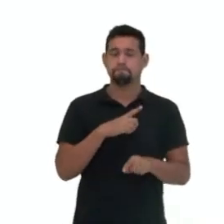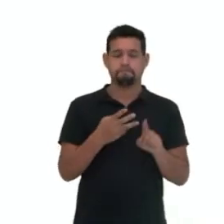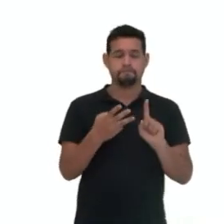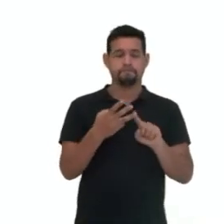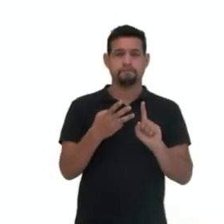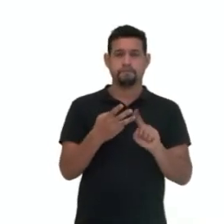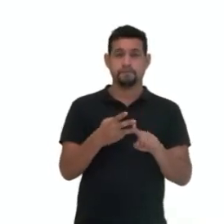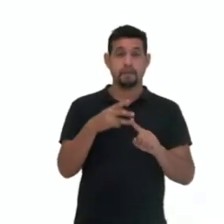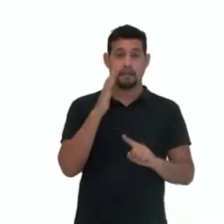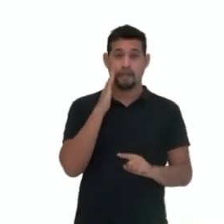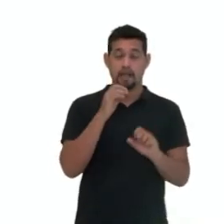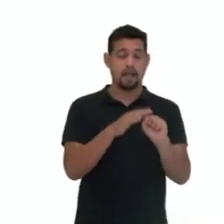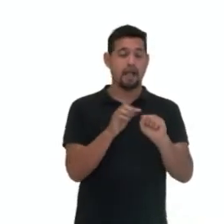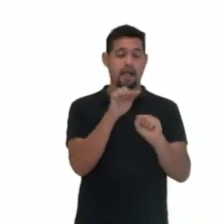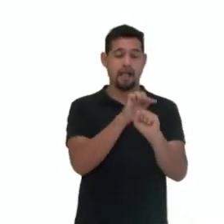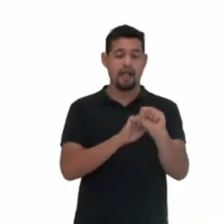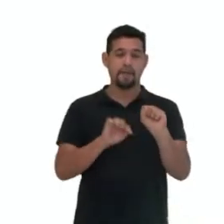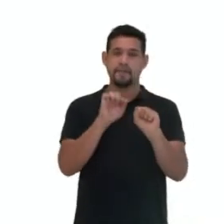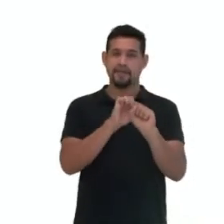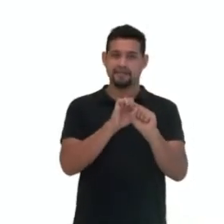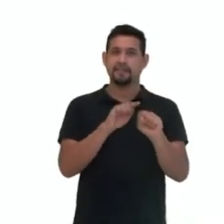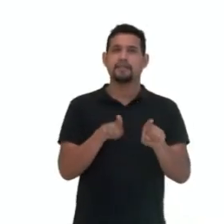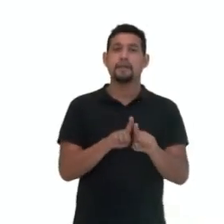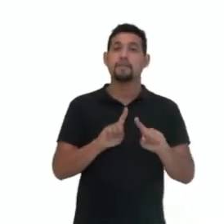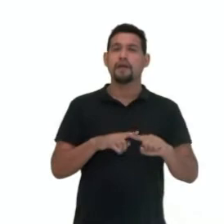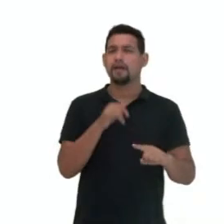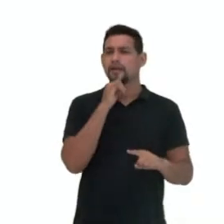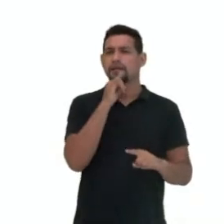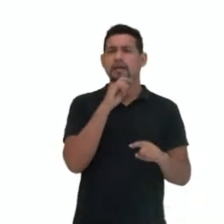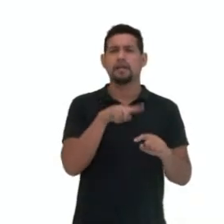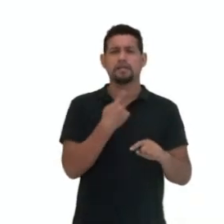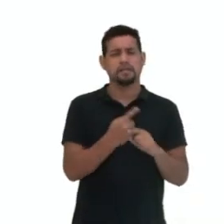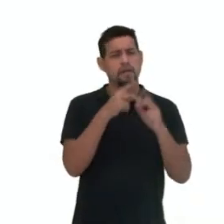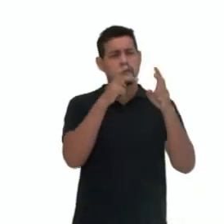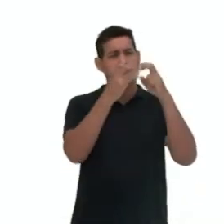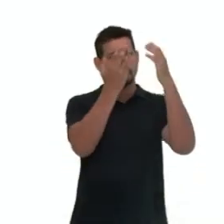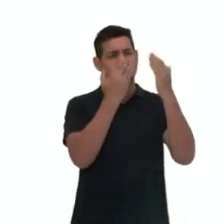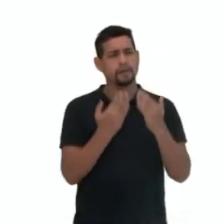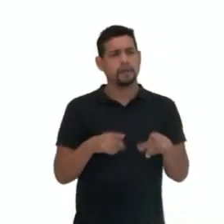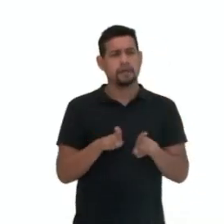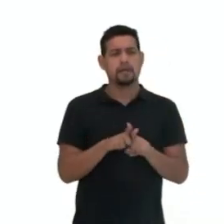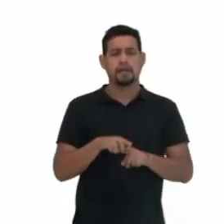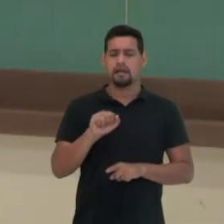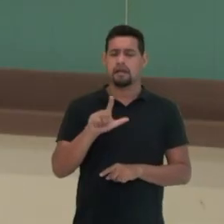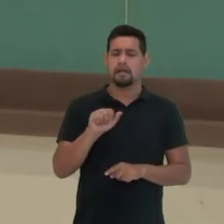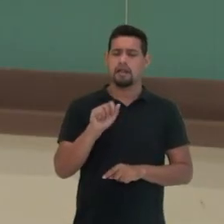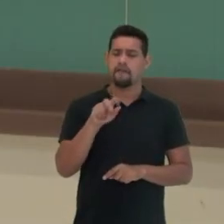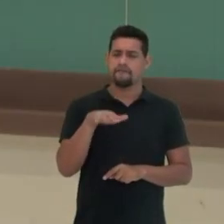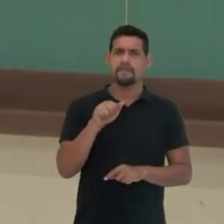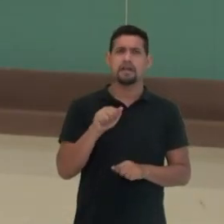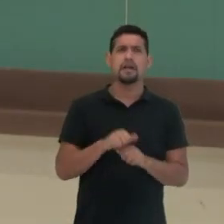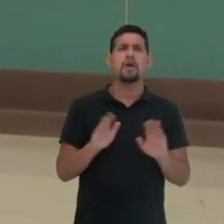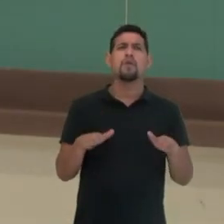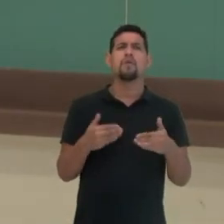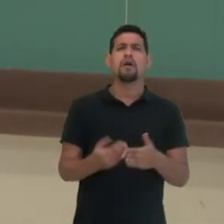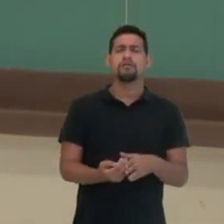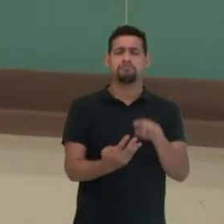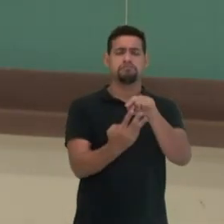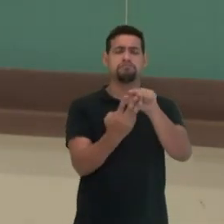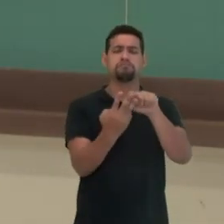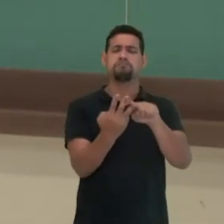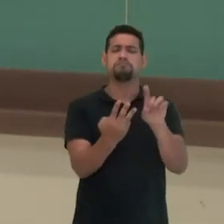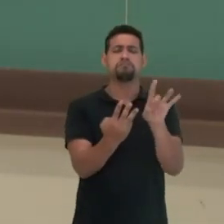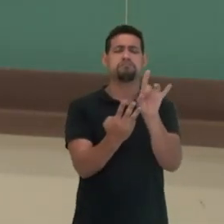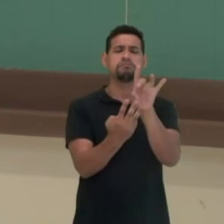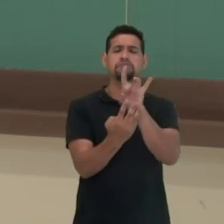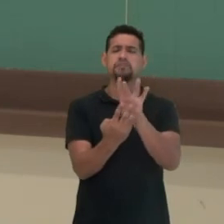e cabeça. De acordo com a classificação das alavancas, quais são os tipos de cada